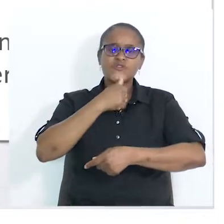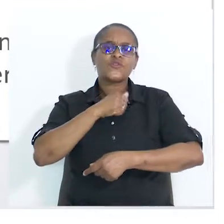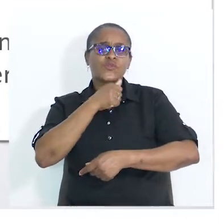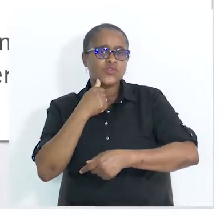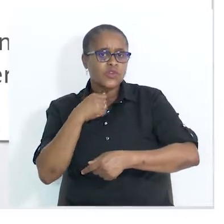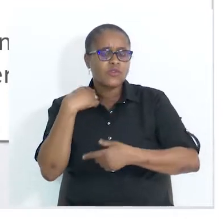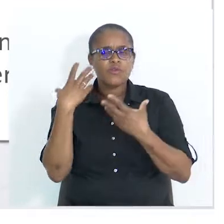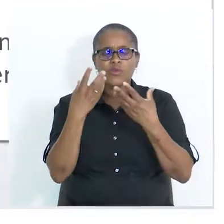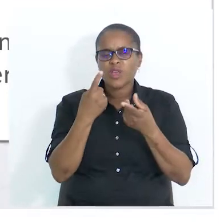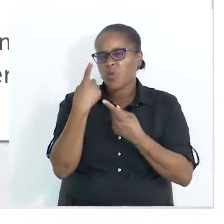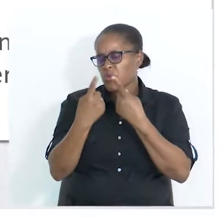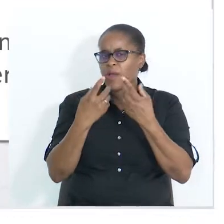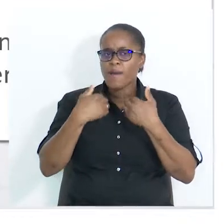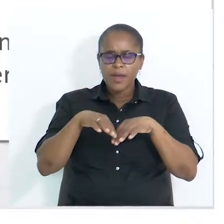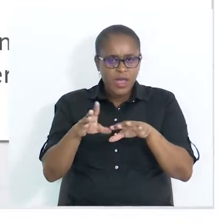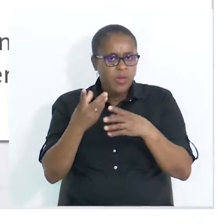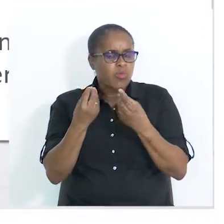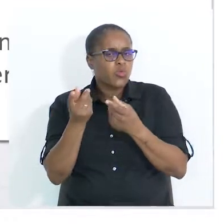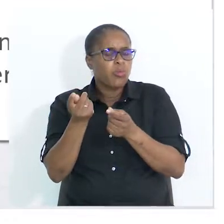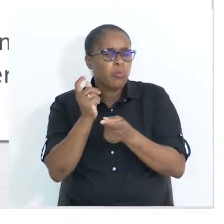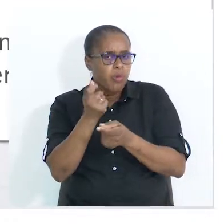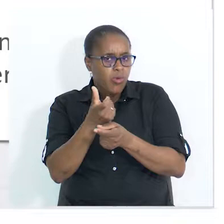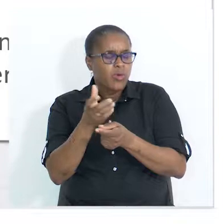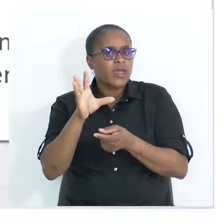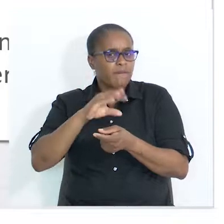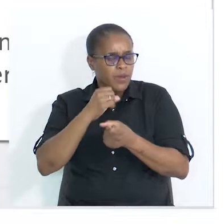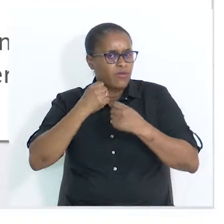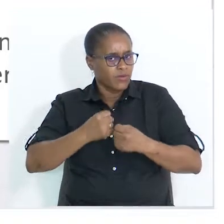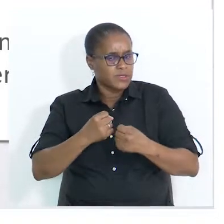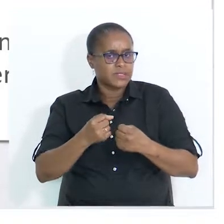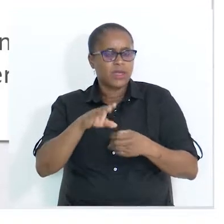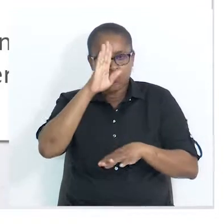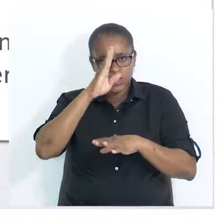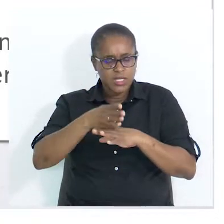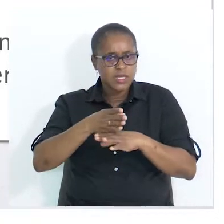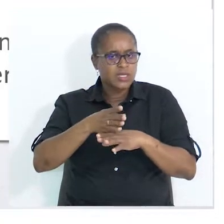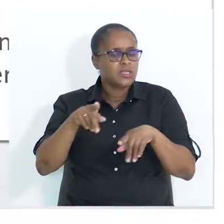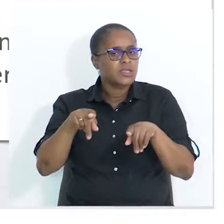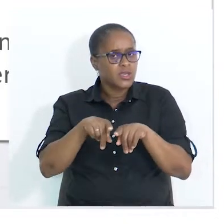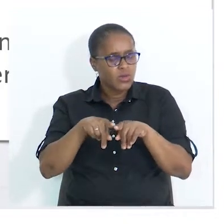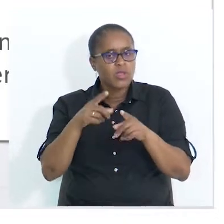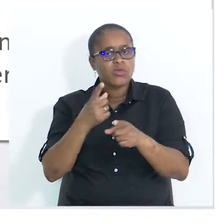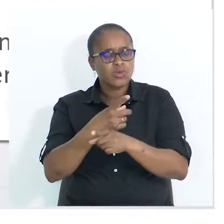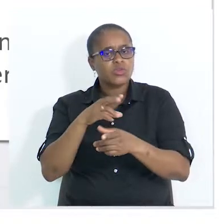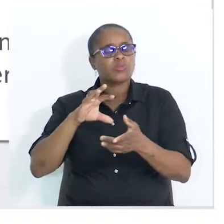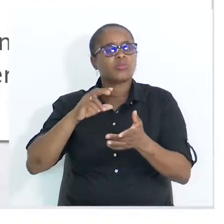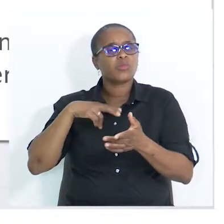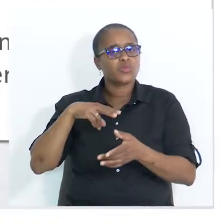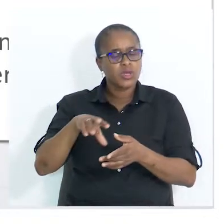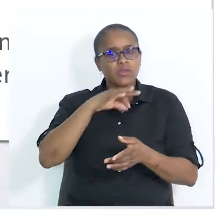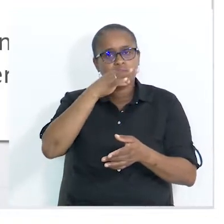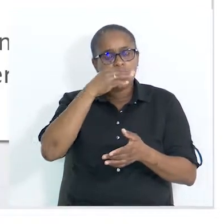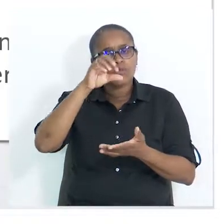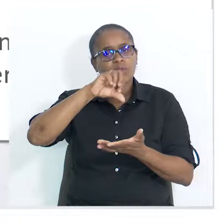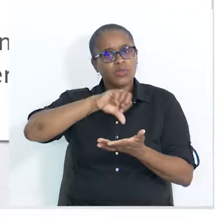algumas, mas muito poucas. É mais resistente. Já não acontece a mesma coisa com o português falado